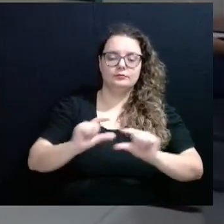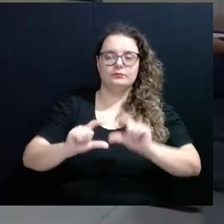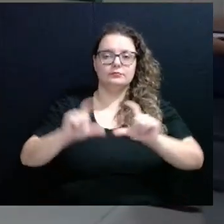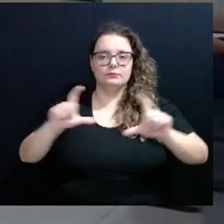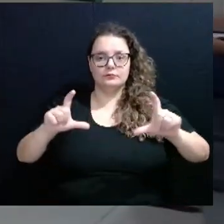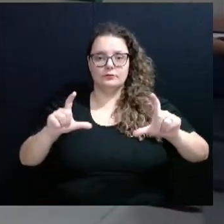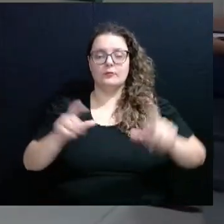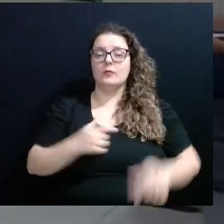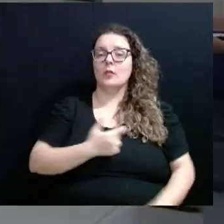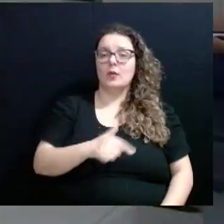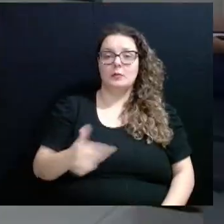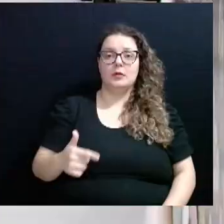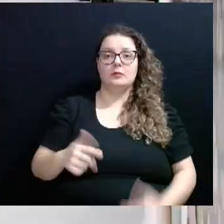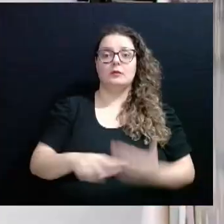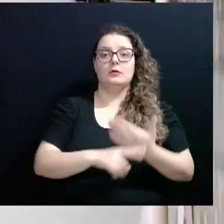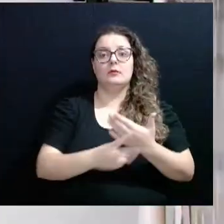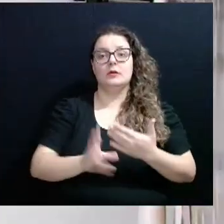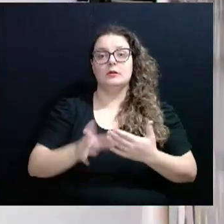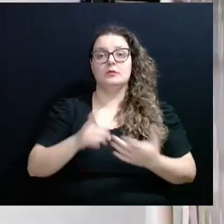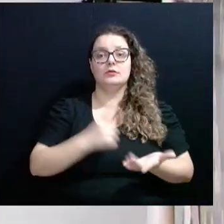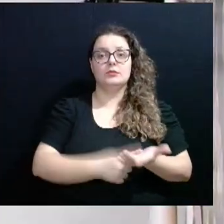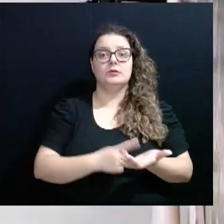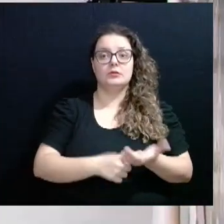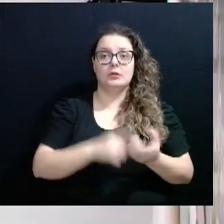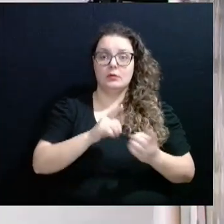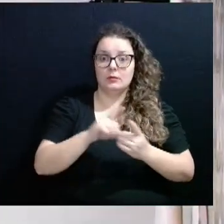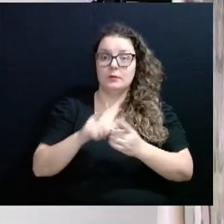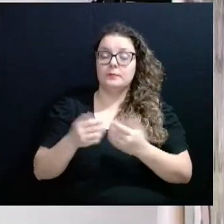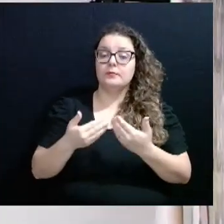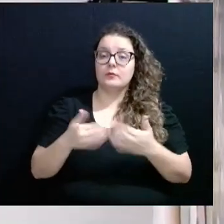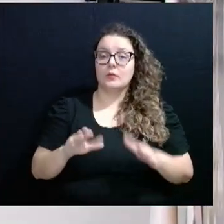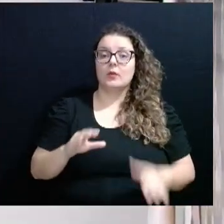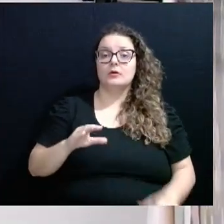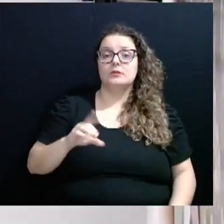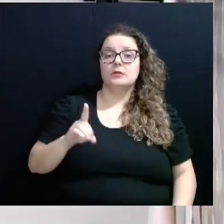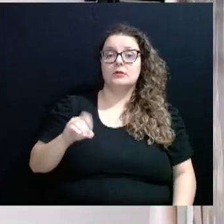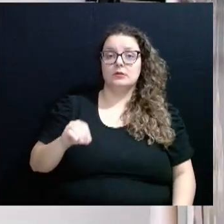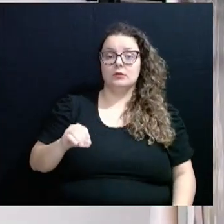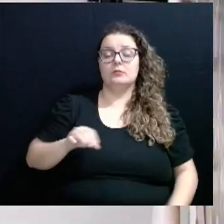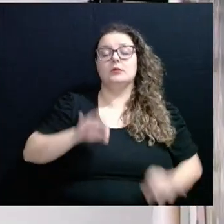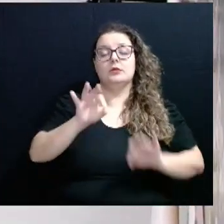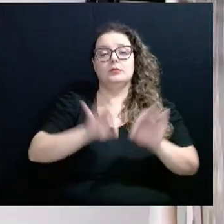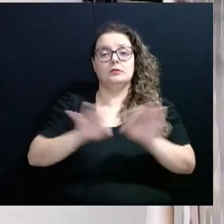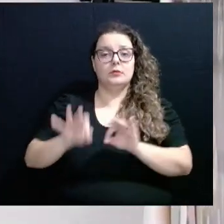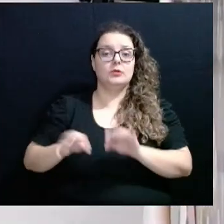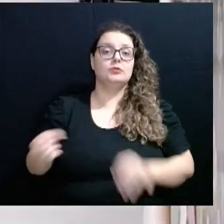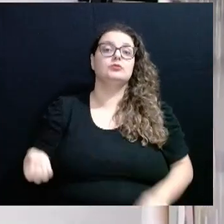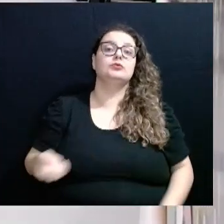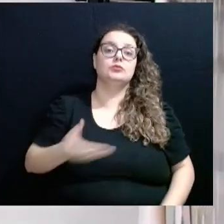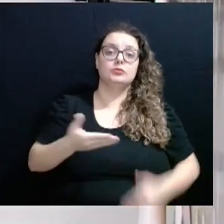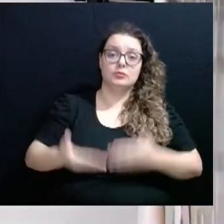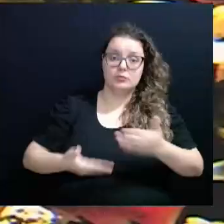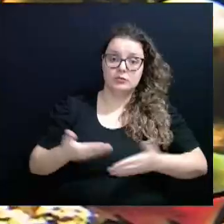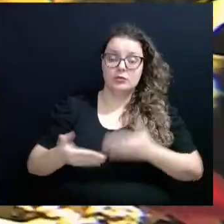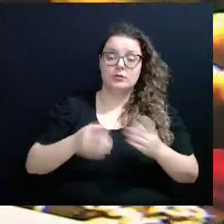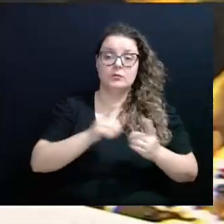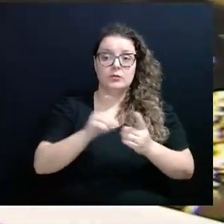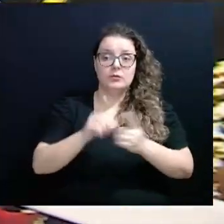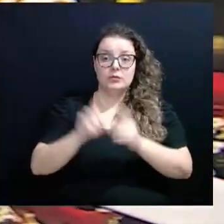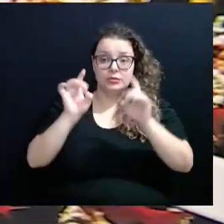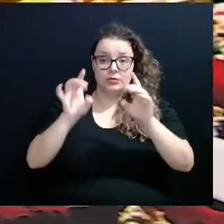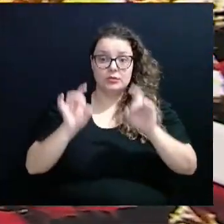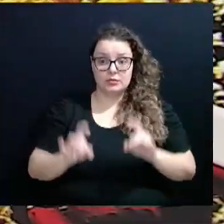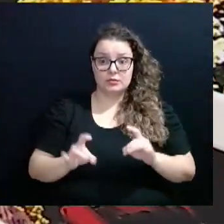os pacientes que já estão agendados. A abertura do CDO para a organização de um novo serviço da atenção especializada